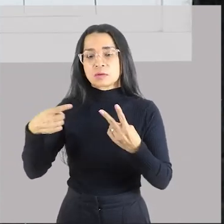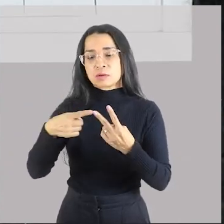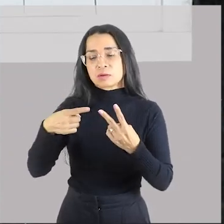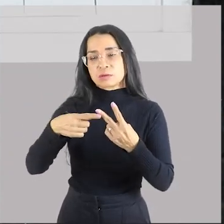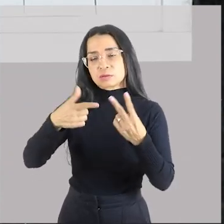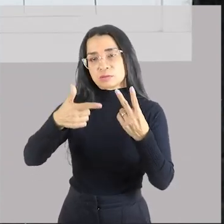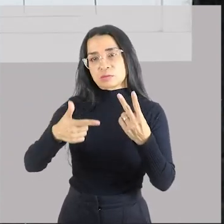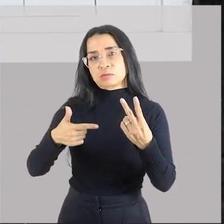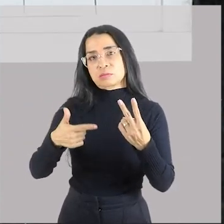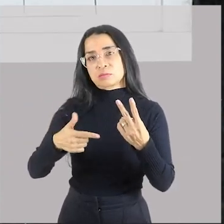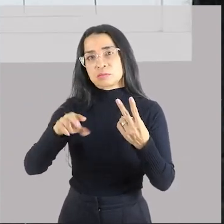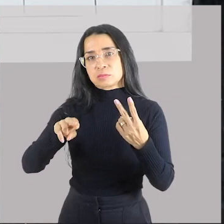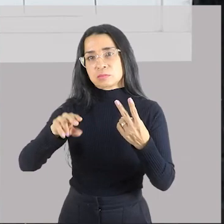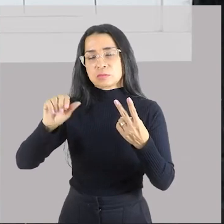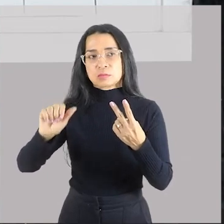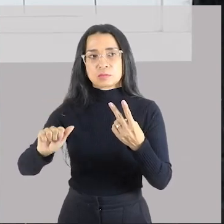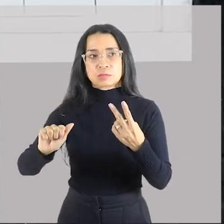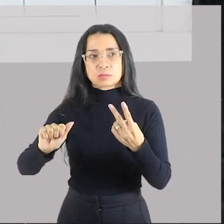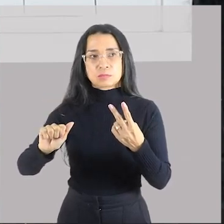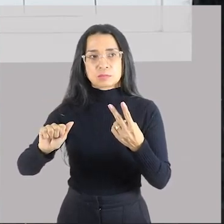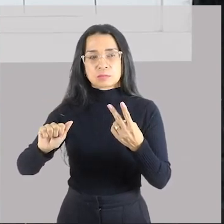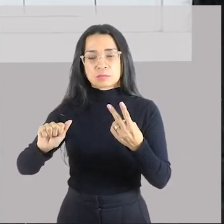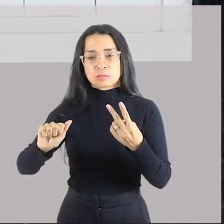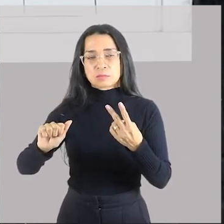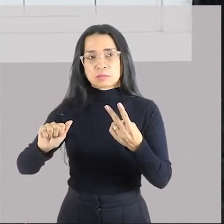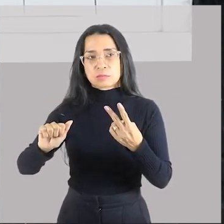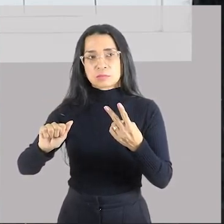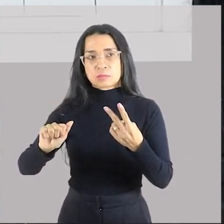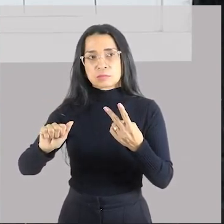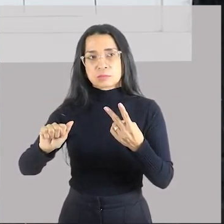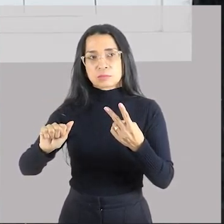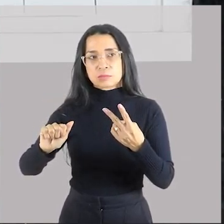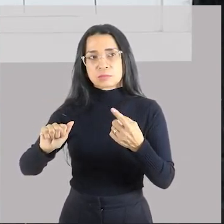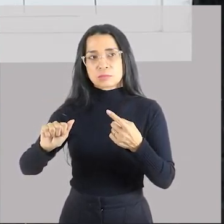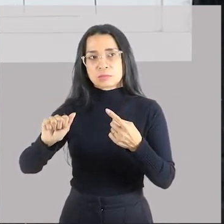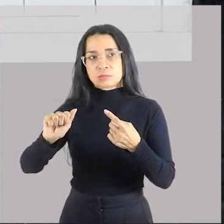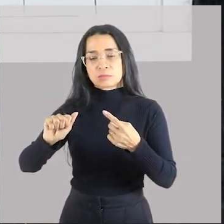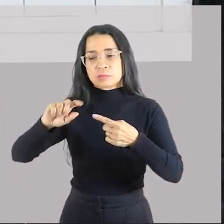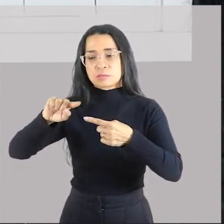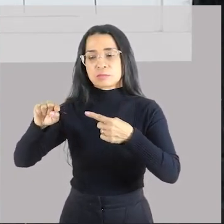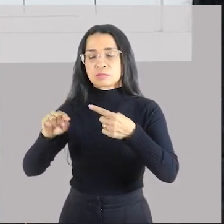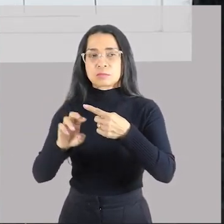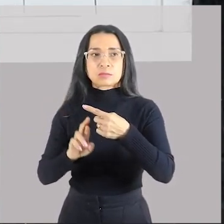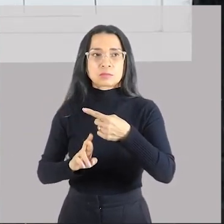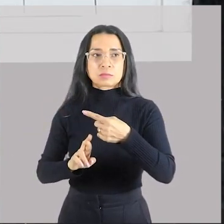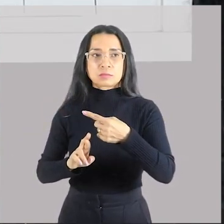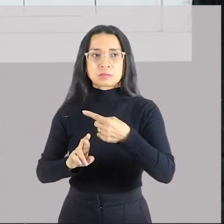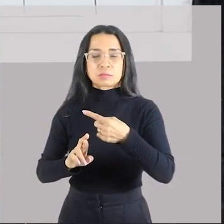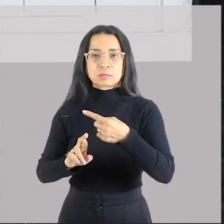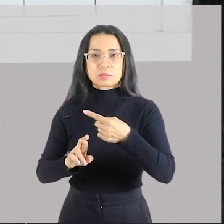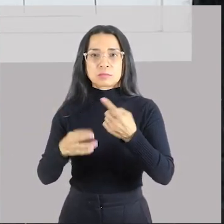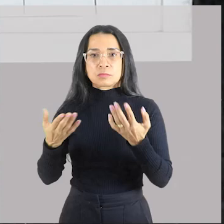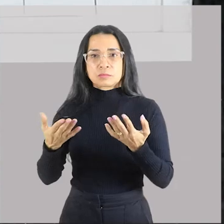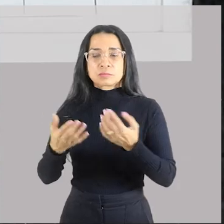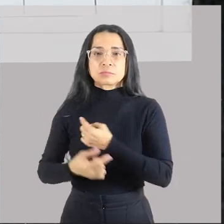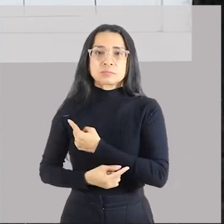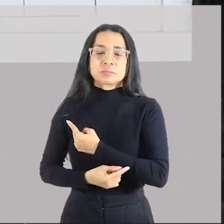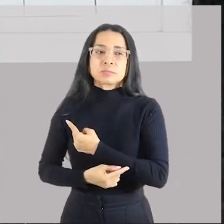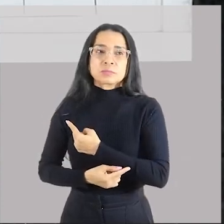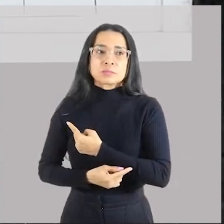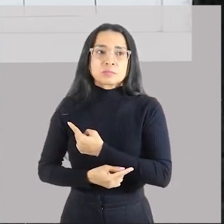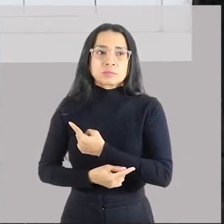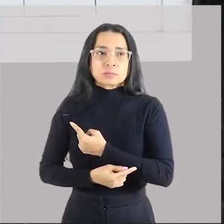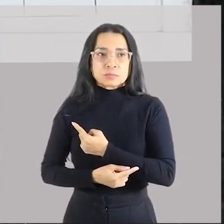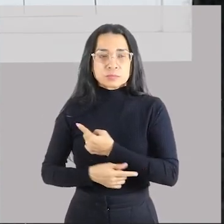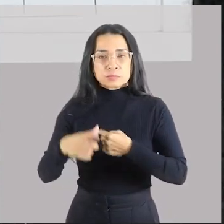igual a A sobre R, que é o cateto adjacente pela hipotenusa.